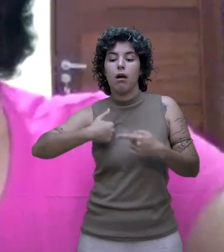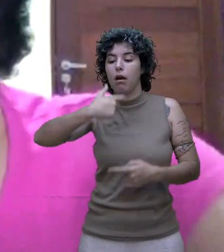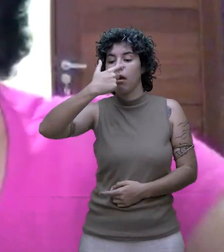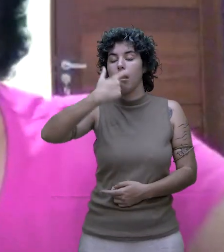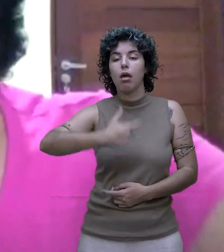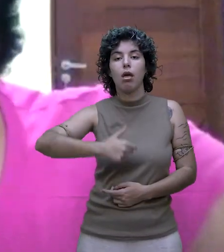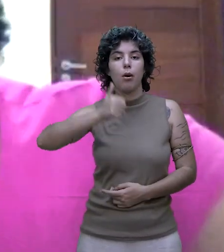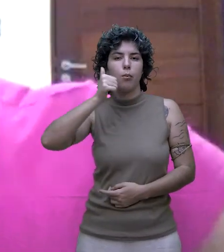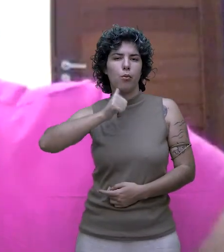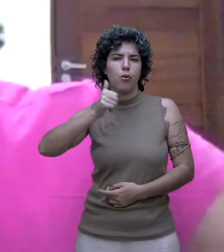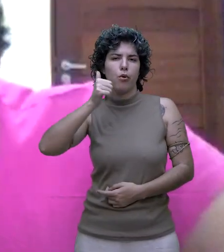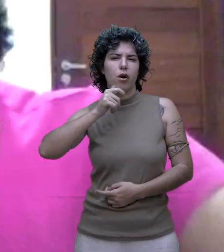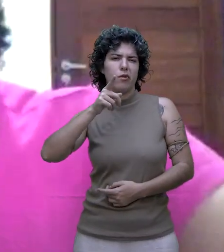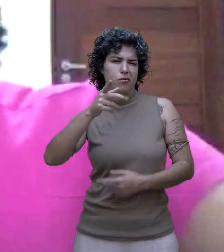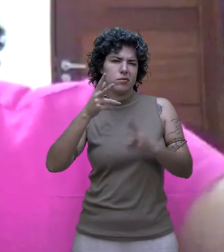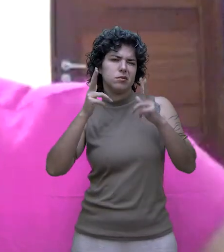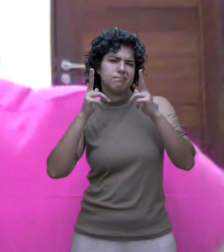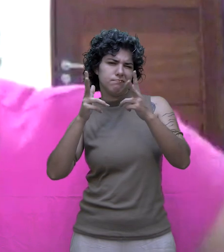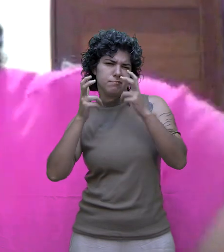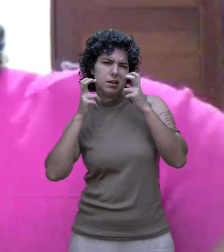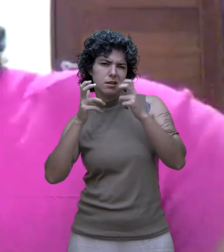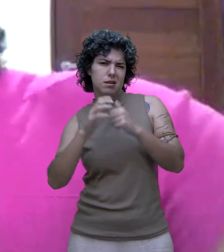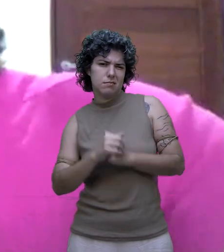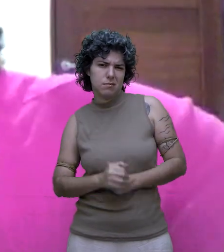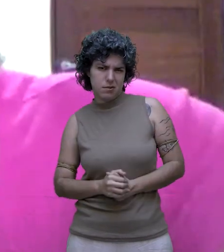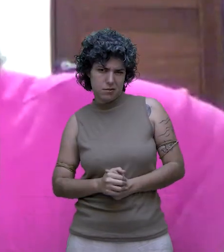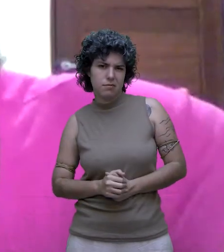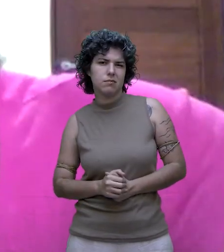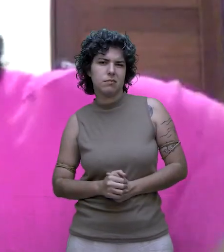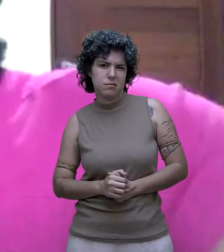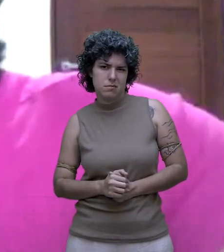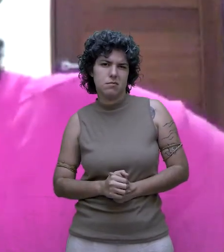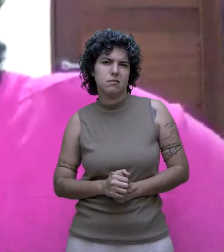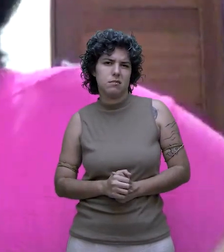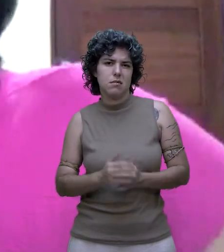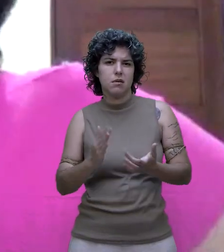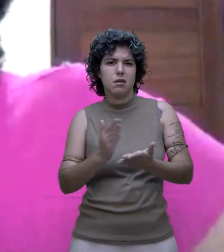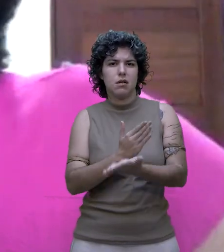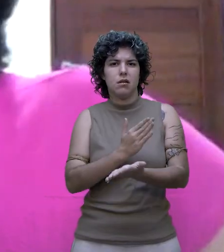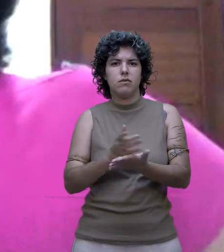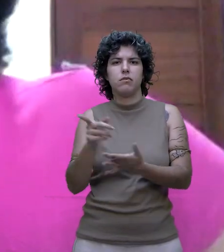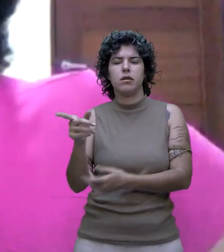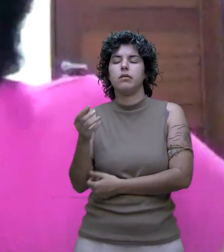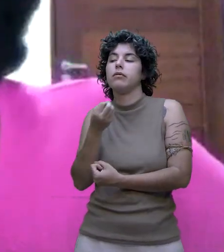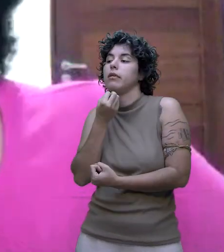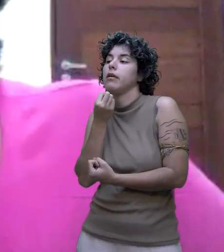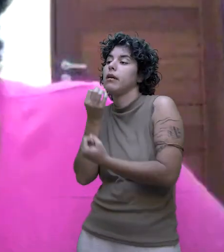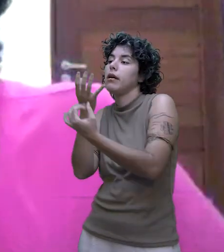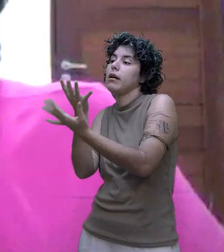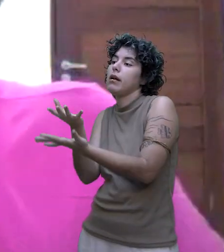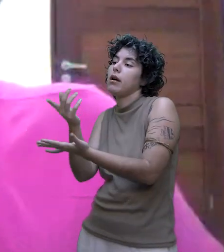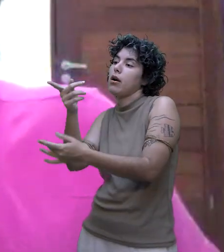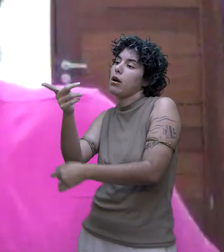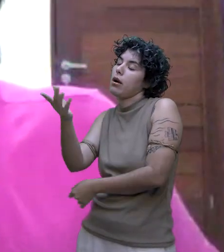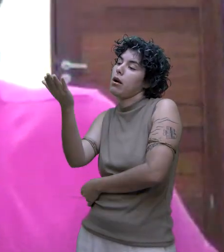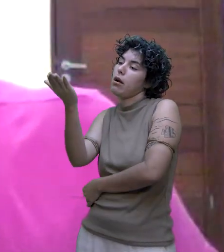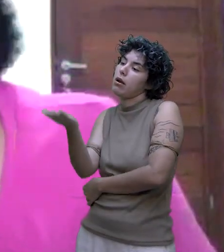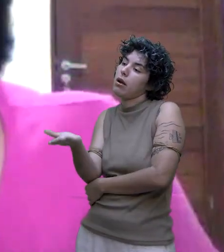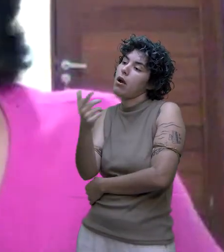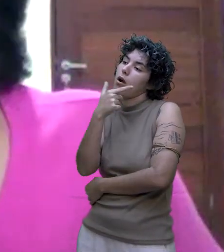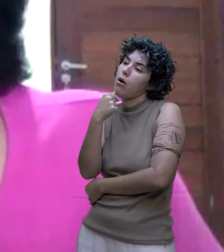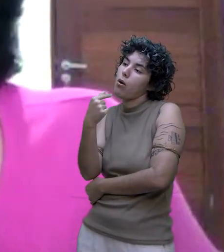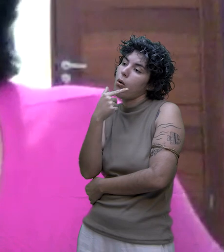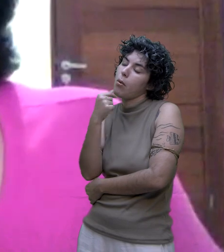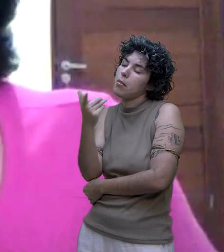você percebia, às vezes não se dirigia a mim, mas se dirigia a uma outra pessoa, porque era homem, mas que não estava na função de